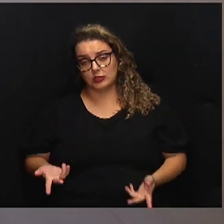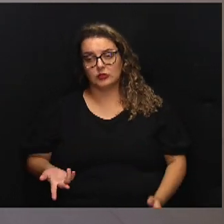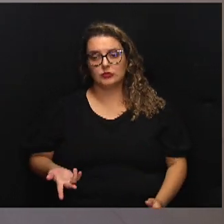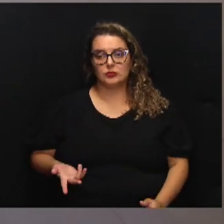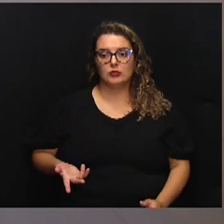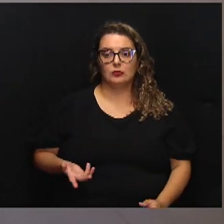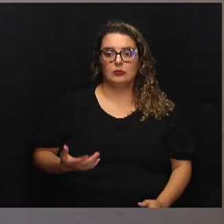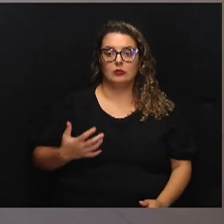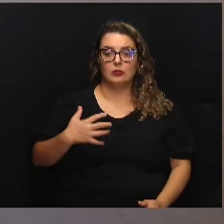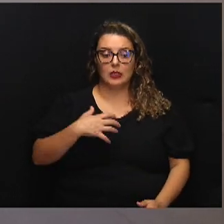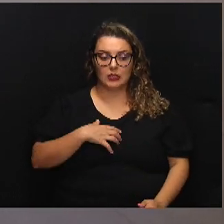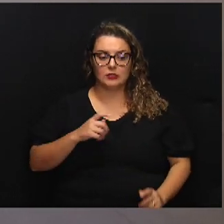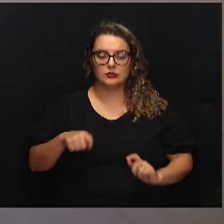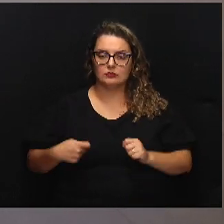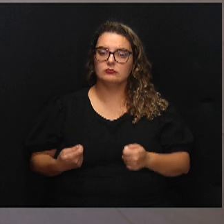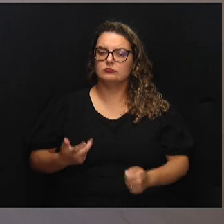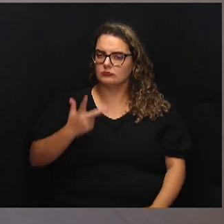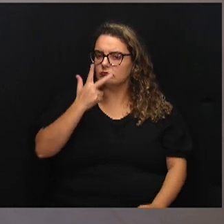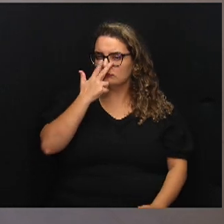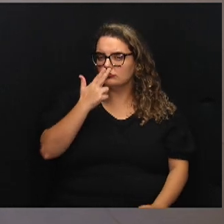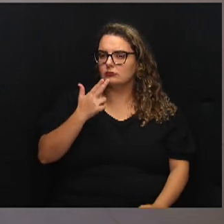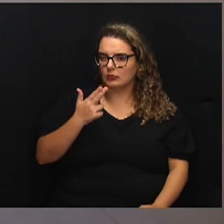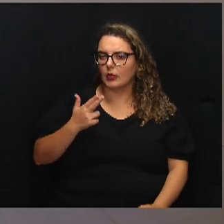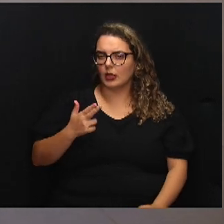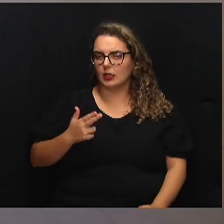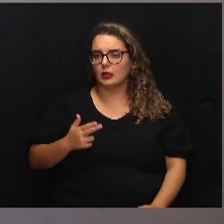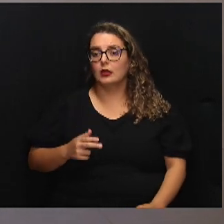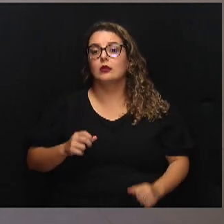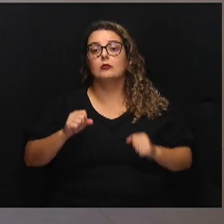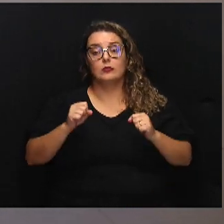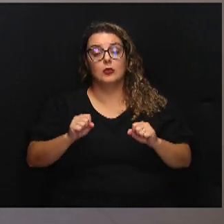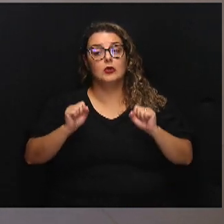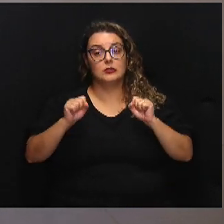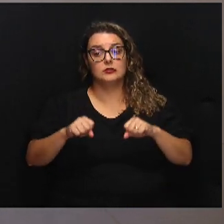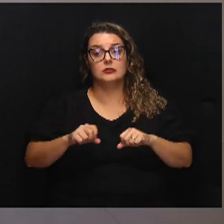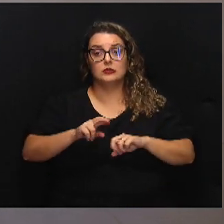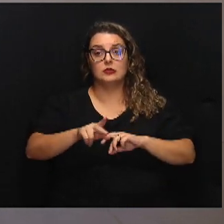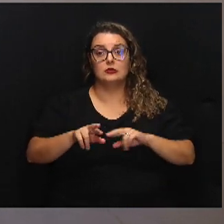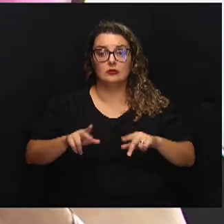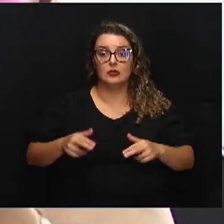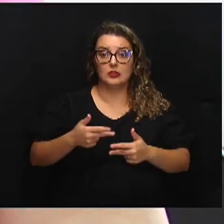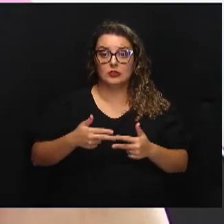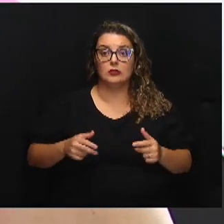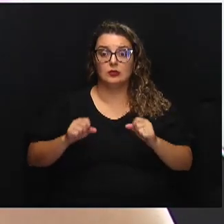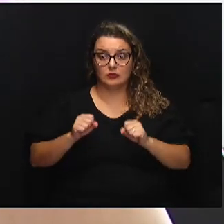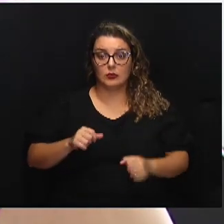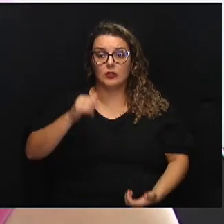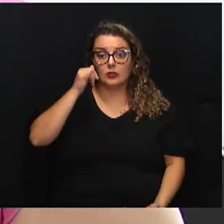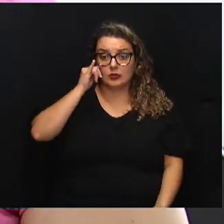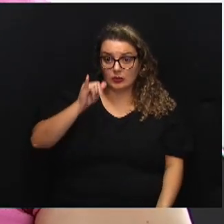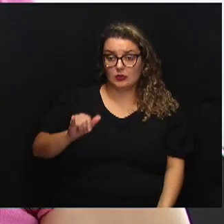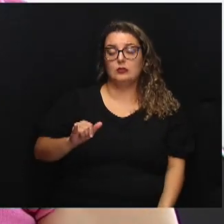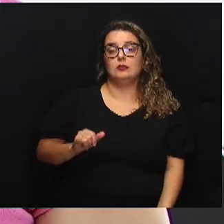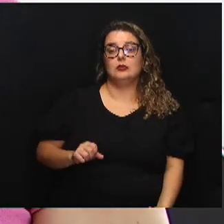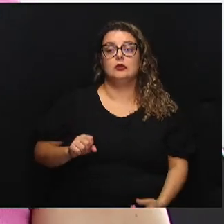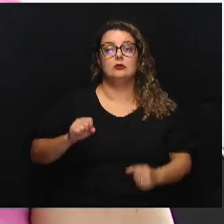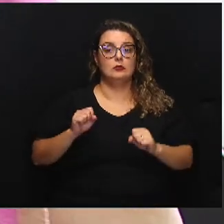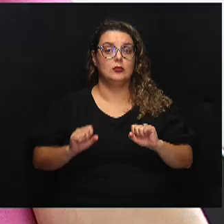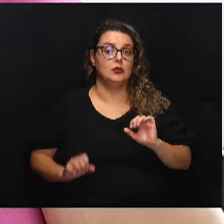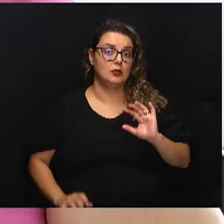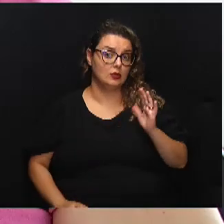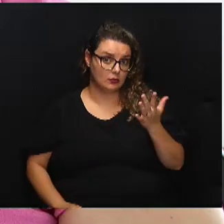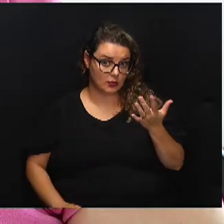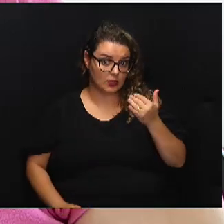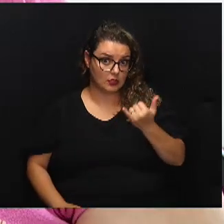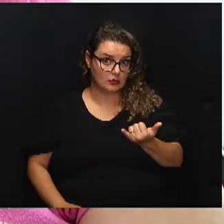de sintomas, assim, acaba se assemelhando muito. A gente pode, sim, tem várias coisas que a gente pode fazer para evitar que isso apareça, ou